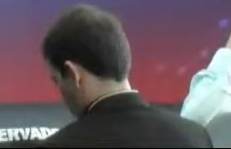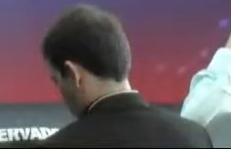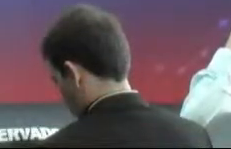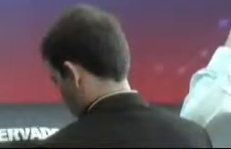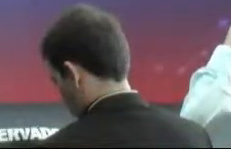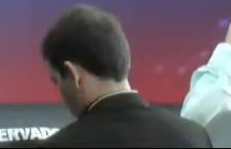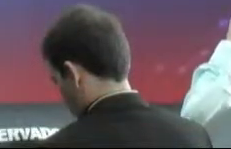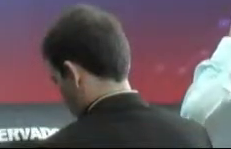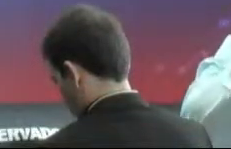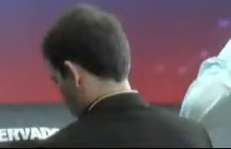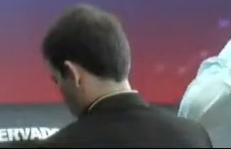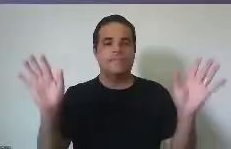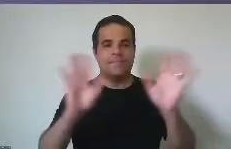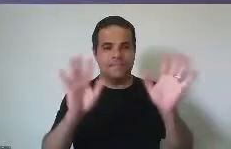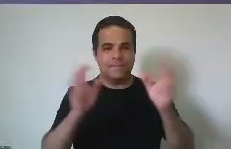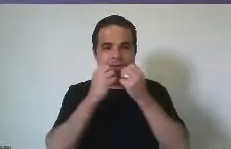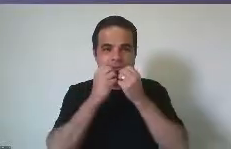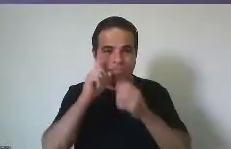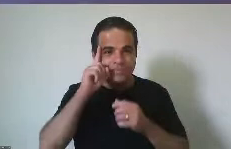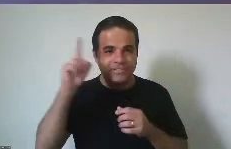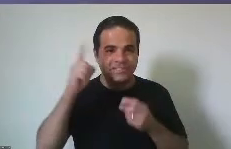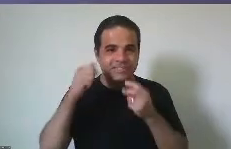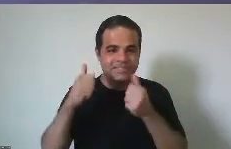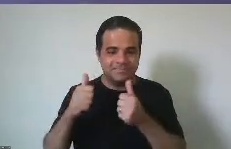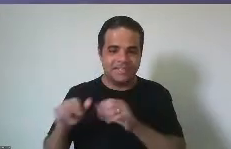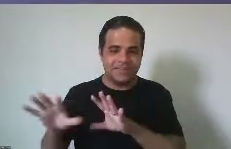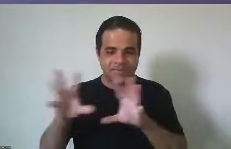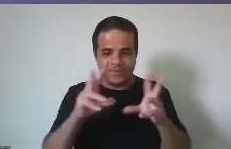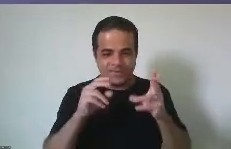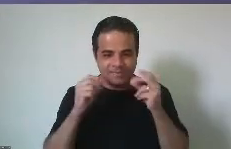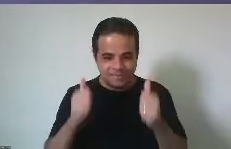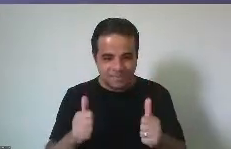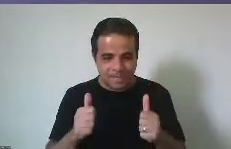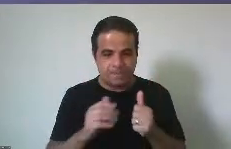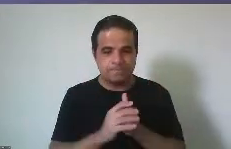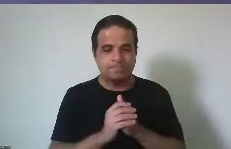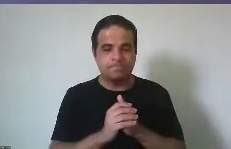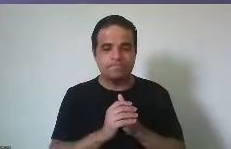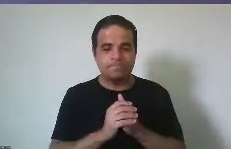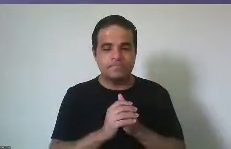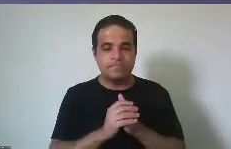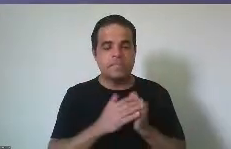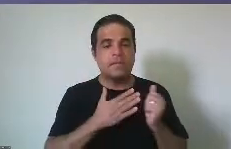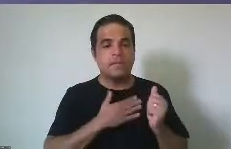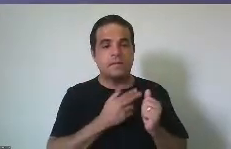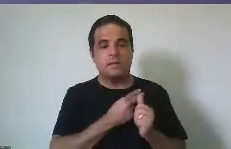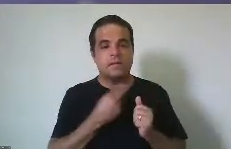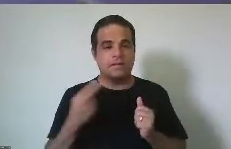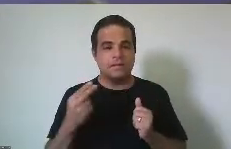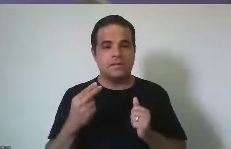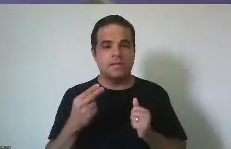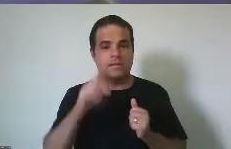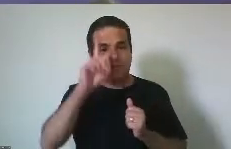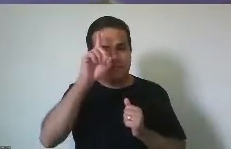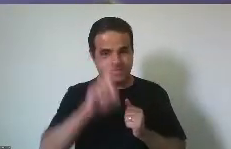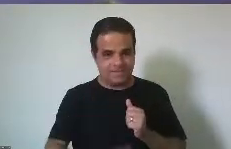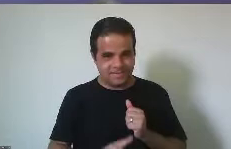Bom dia Bom dia a todos bom dia a todos eu sou diretor